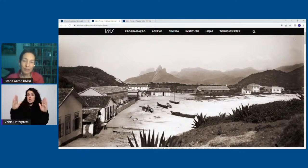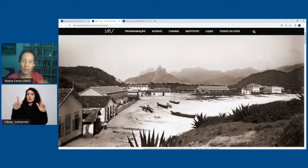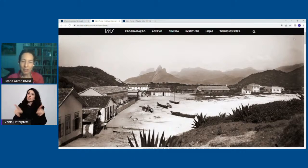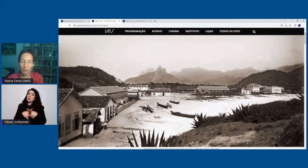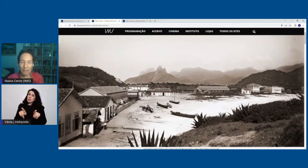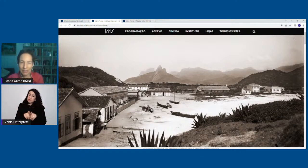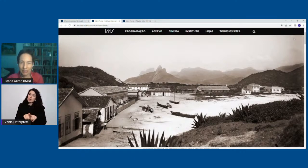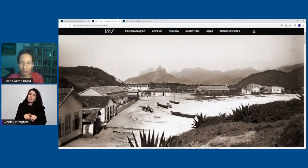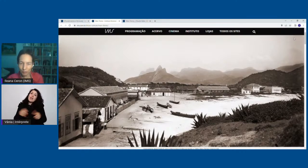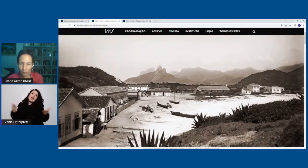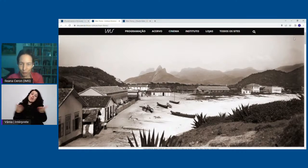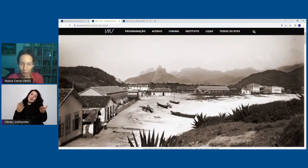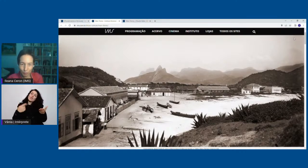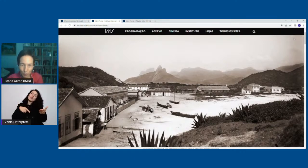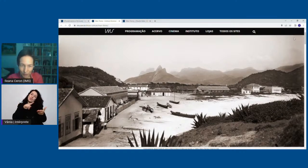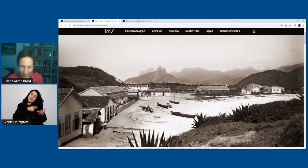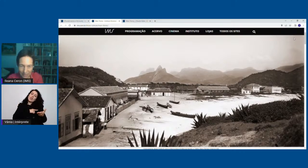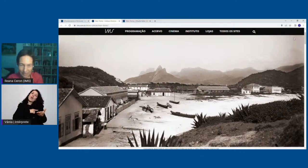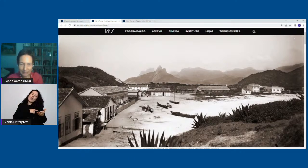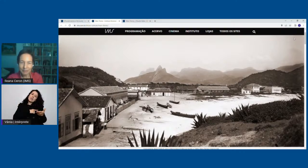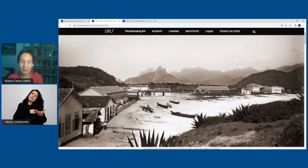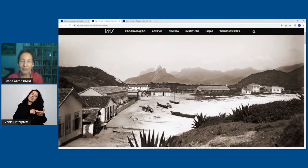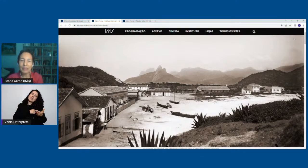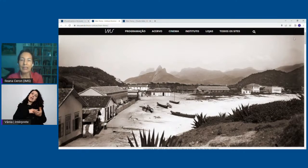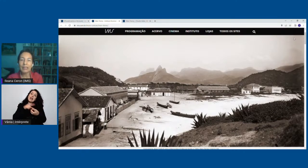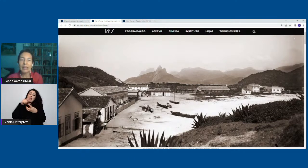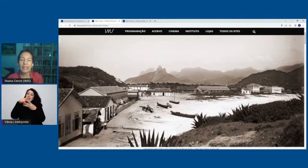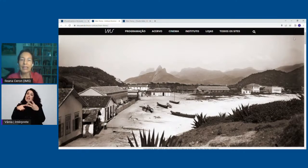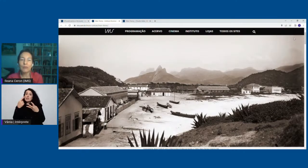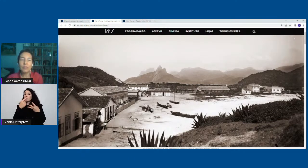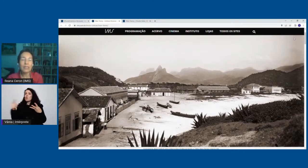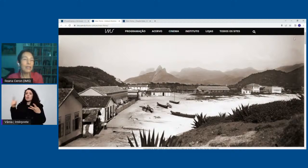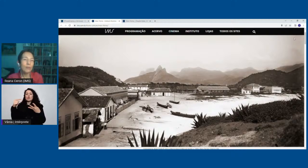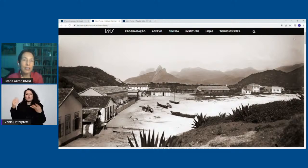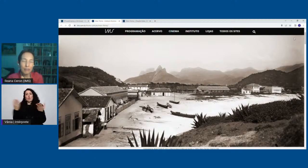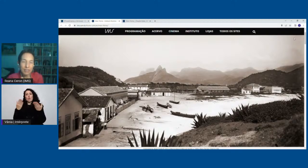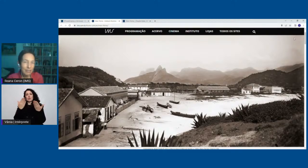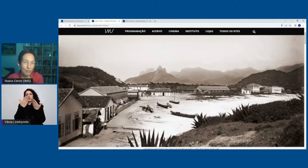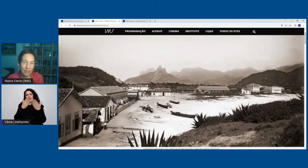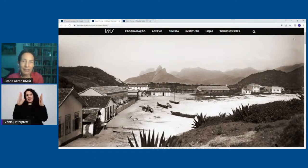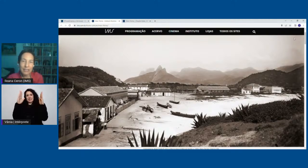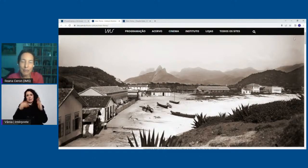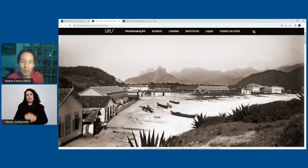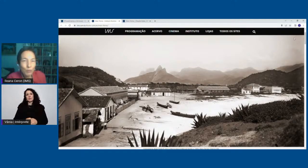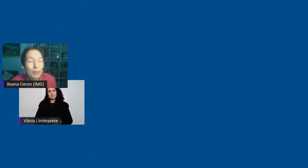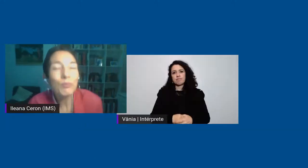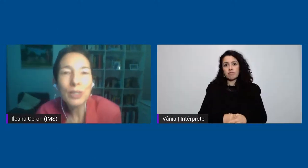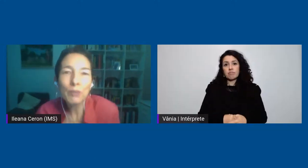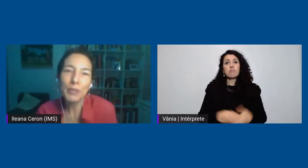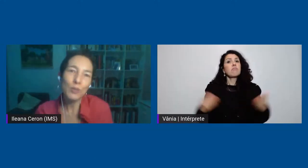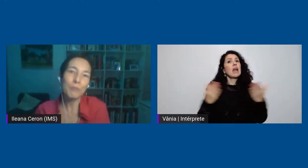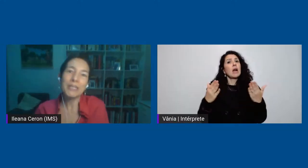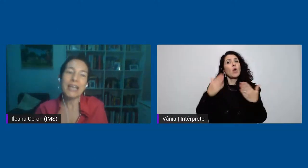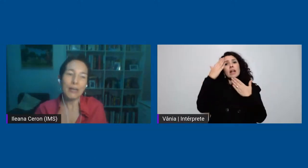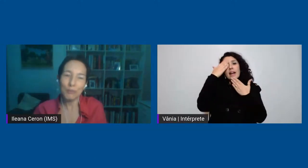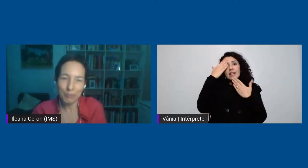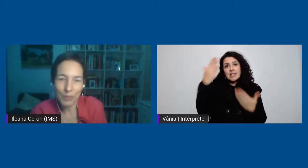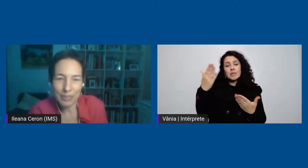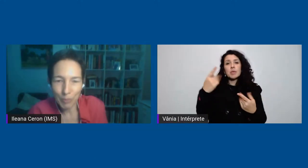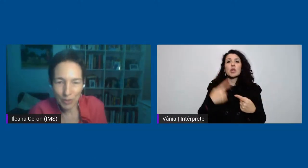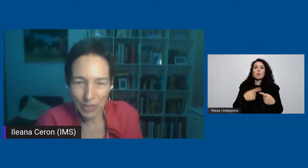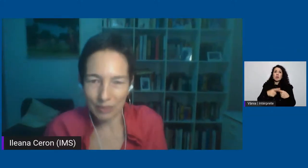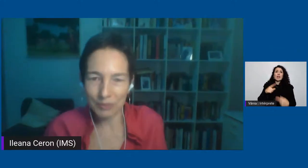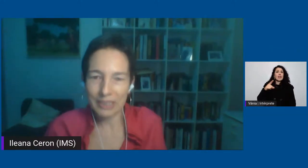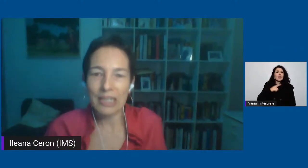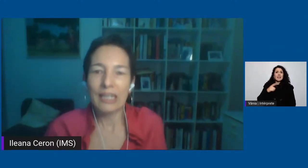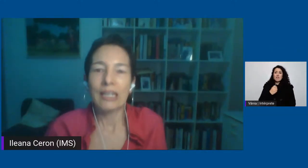e hoje, então, estamos lançando os últimos três. Eu gostaria agora de fazer os agradecimentos, porque muitas pessoas passaram